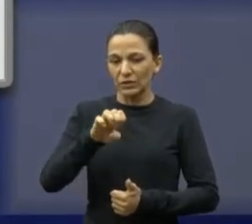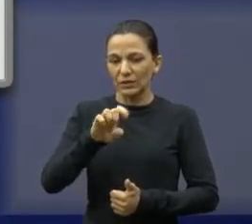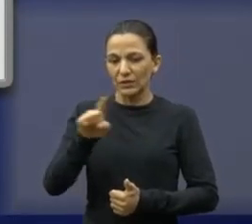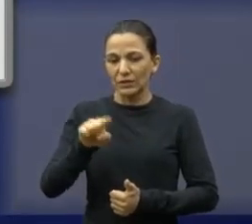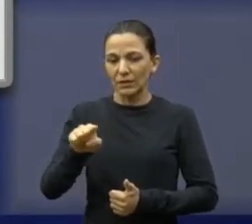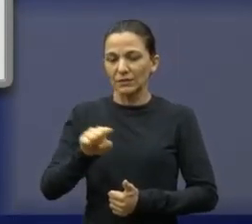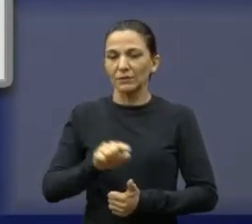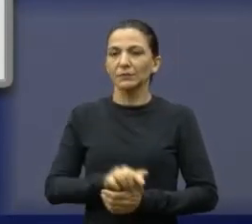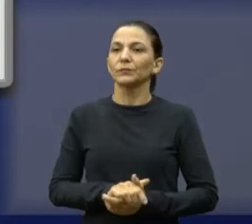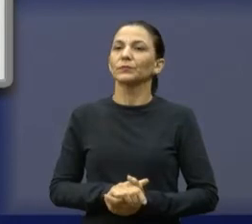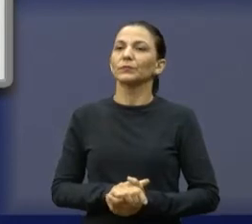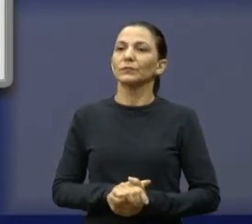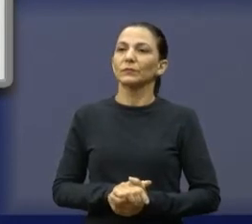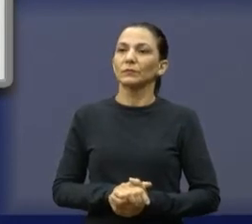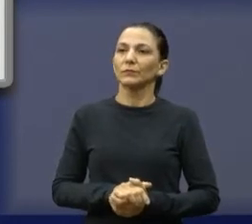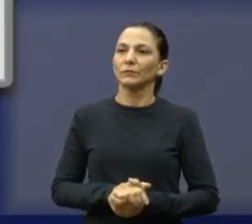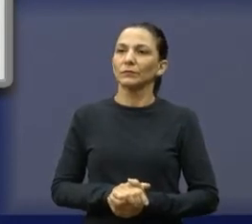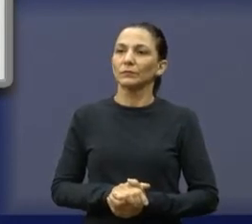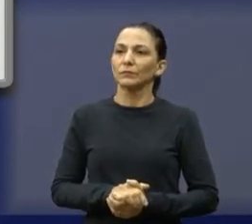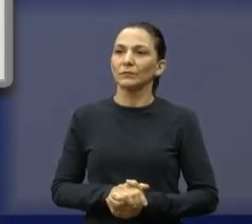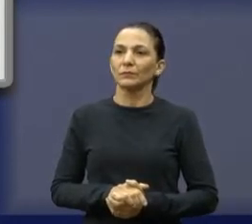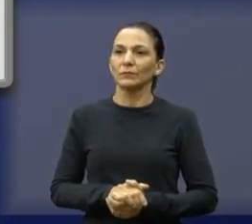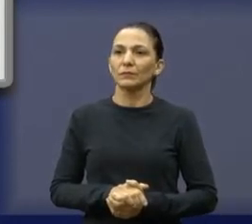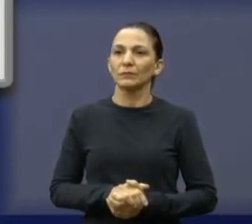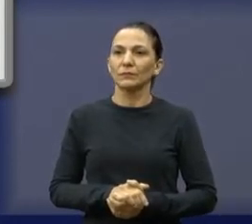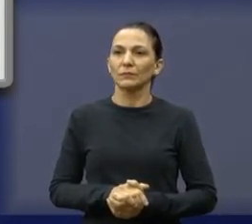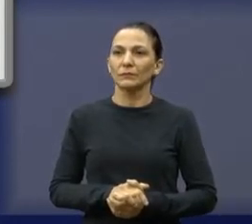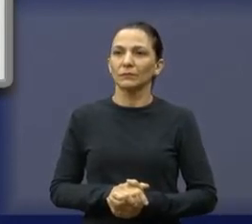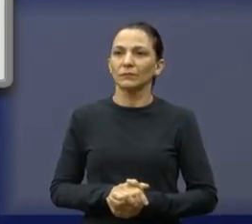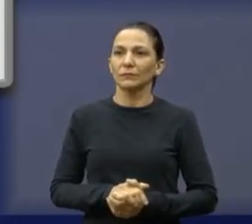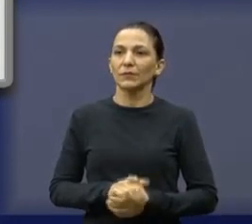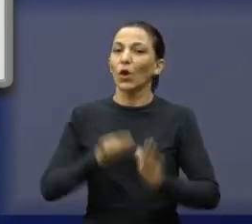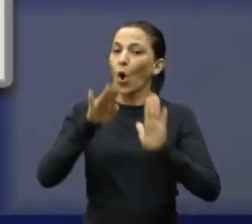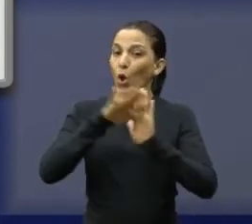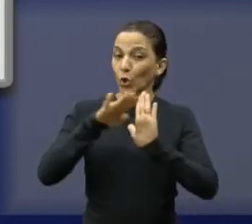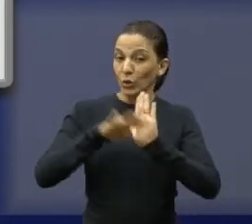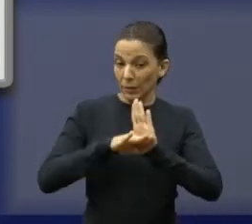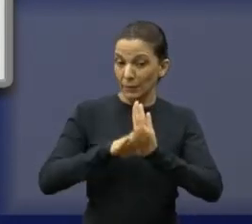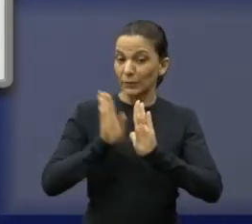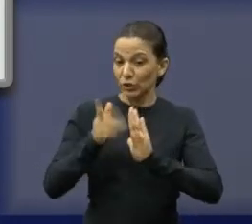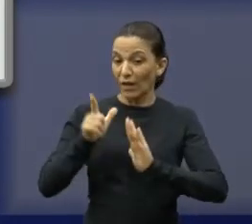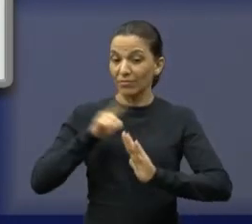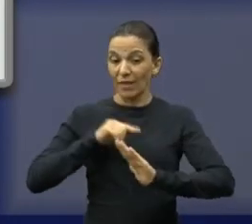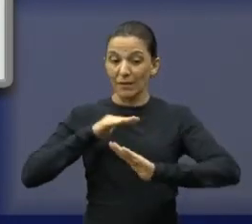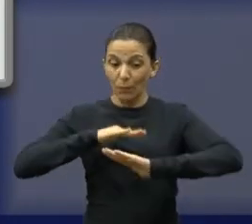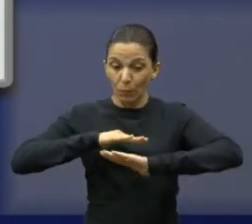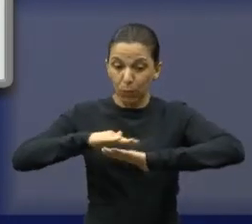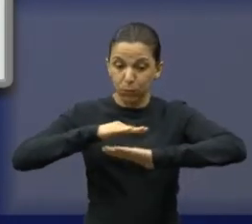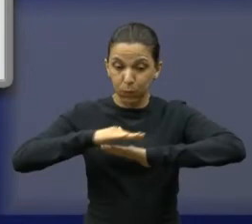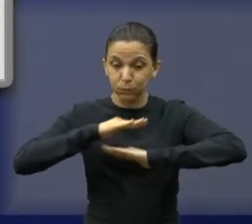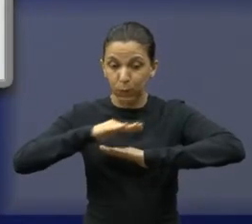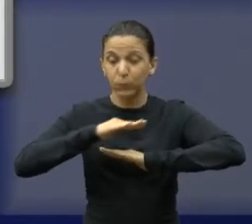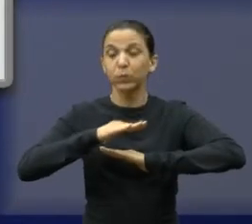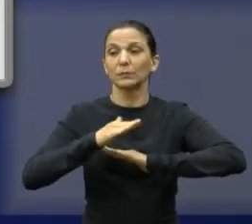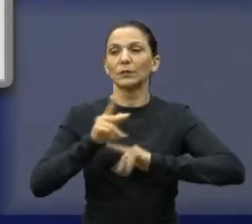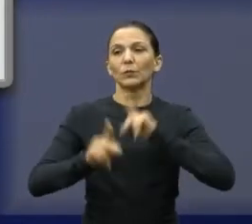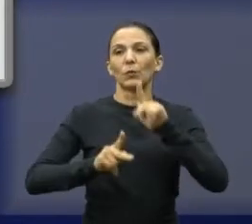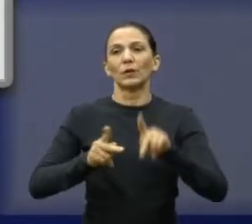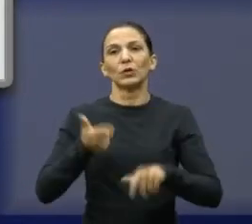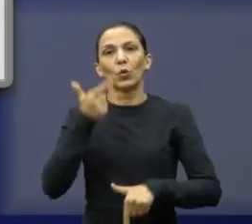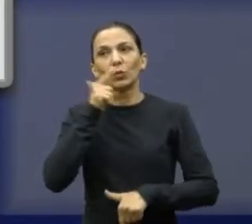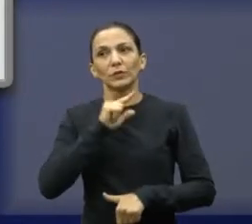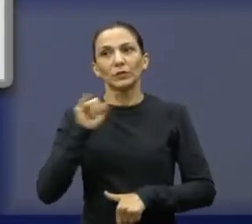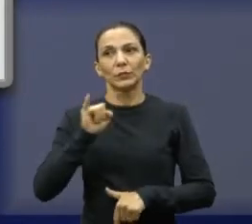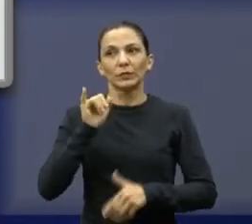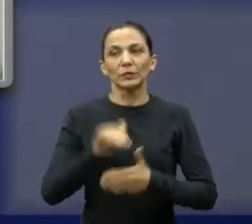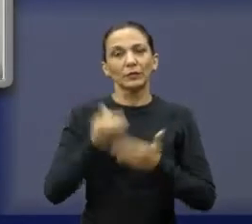isso aí. Vai recapear. Ótimo. Está no cronograma já. Ótimo, quem ganha isso é a população. Eu quero também aqui,